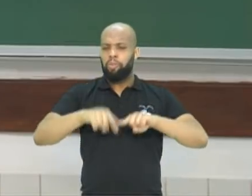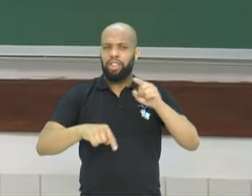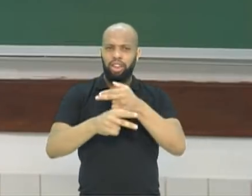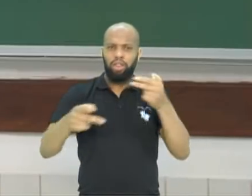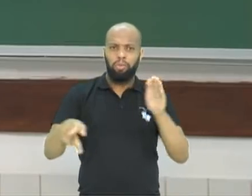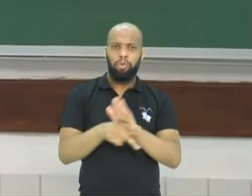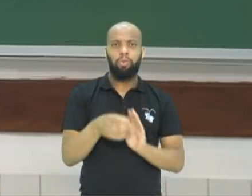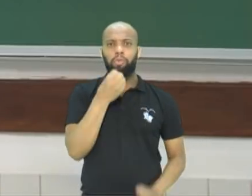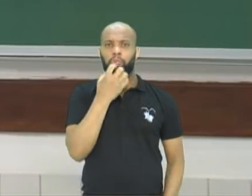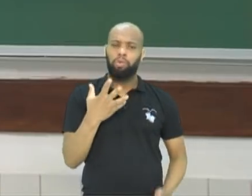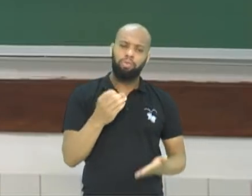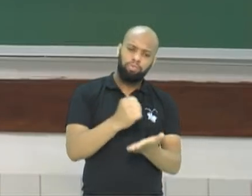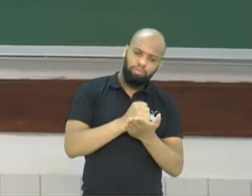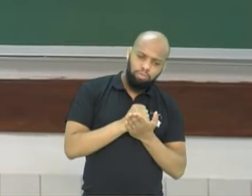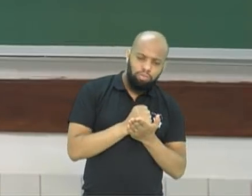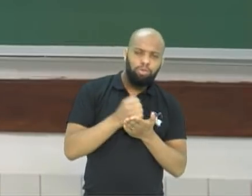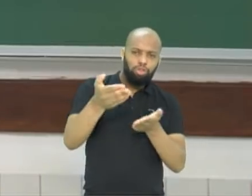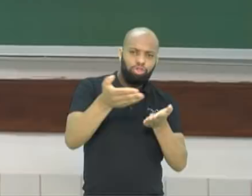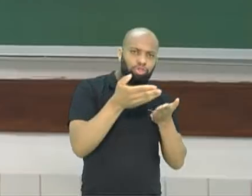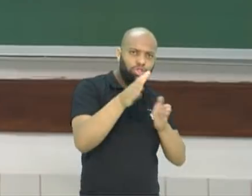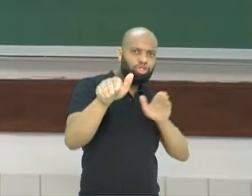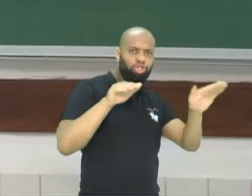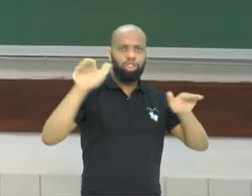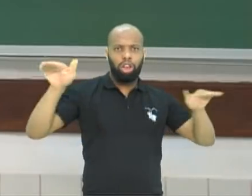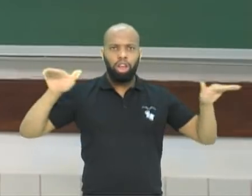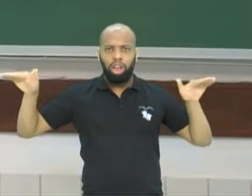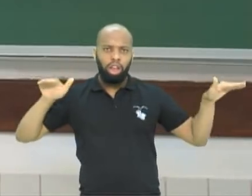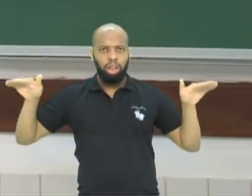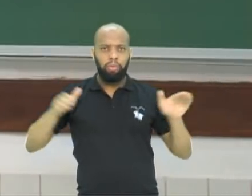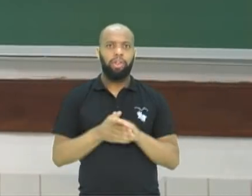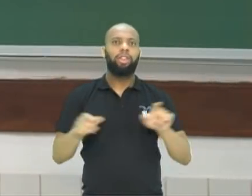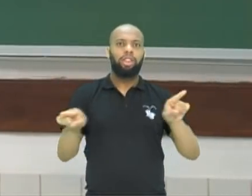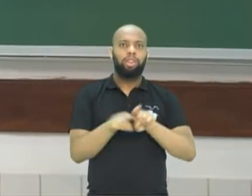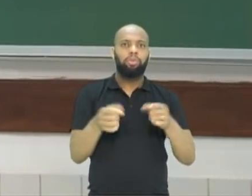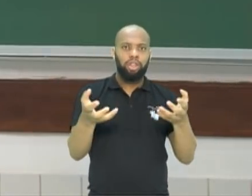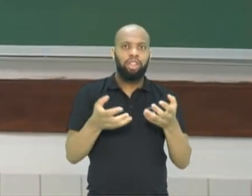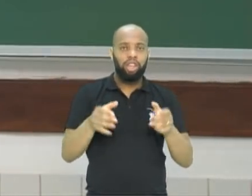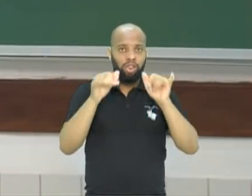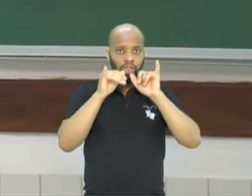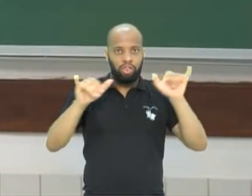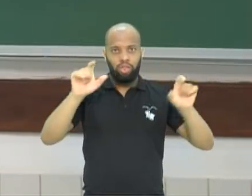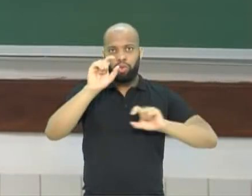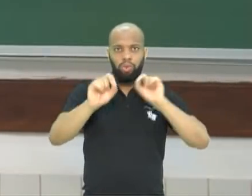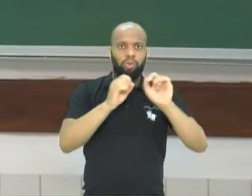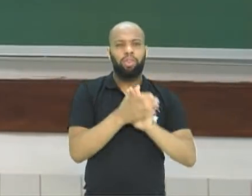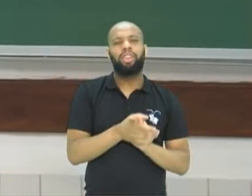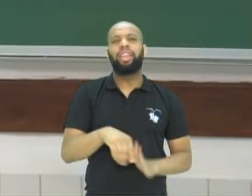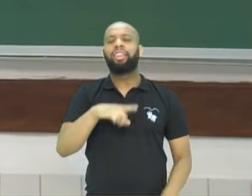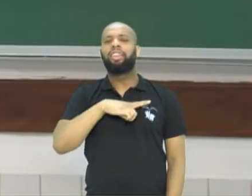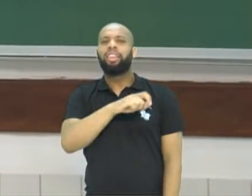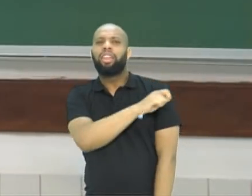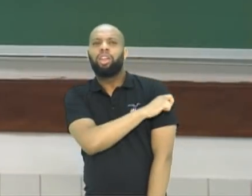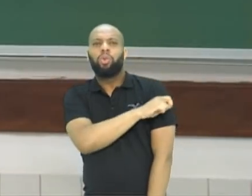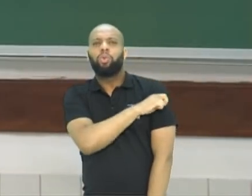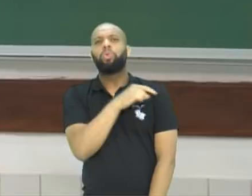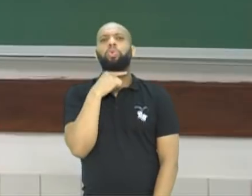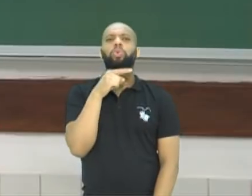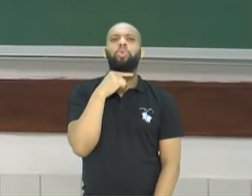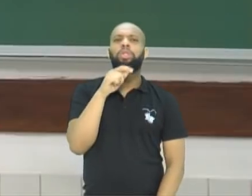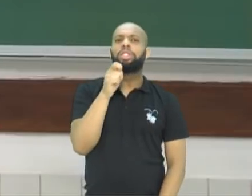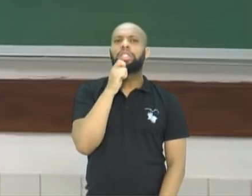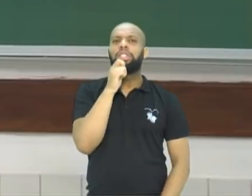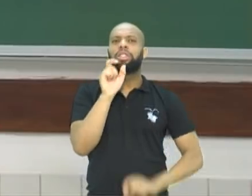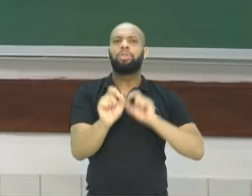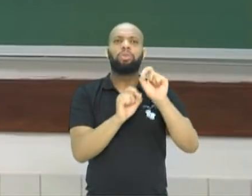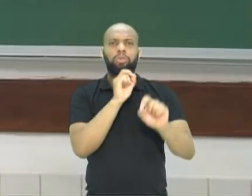apoio, convide os colegas, venha participar dessa aula. Também gostaria de dar um recado àqueles alunos que ainda não